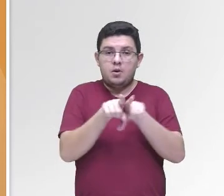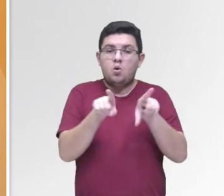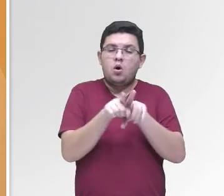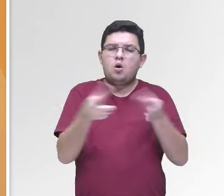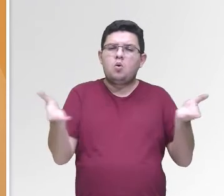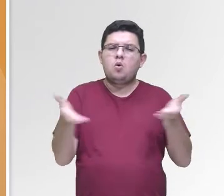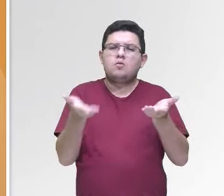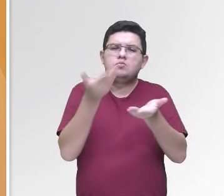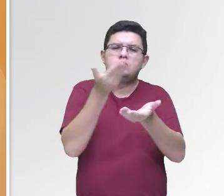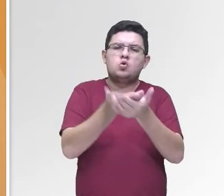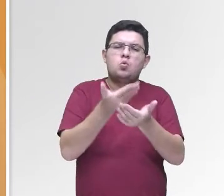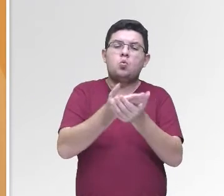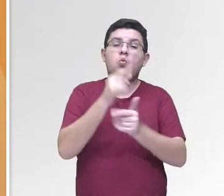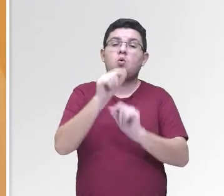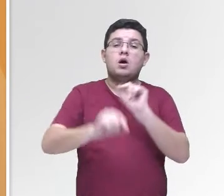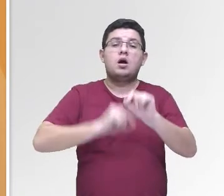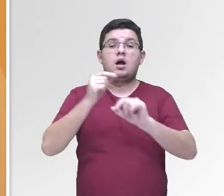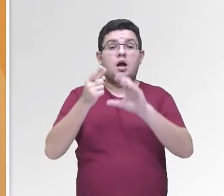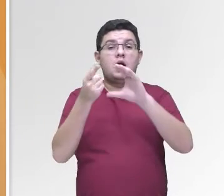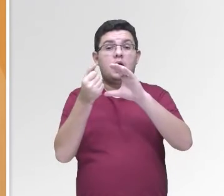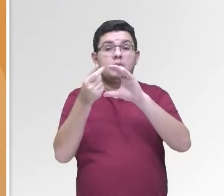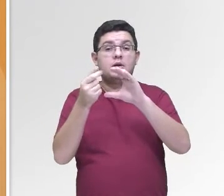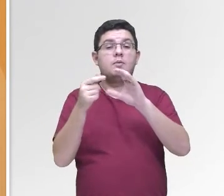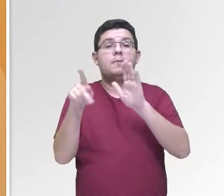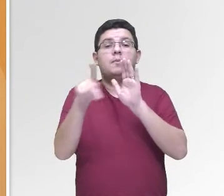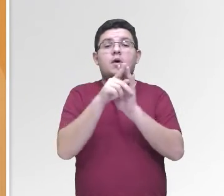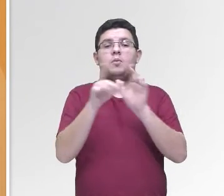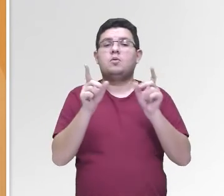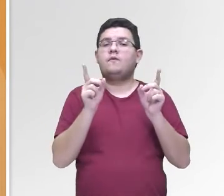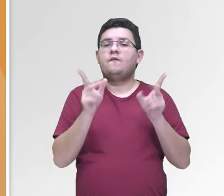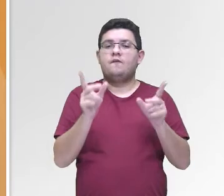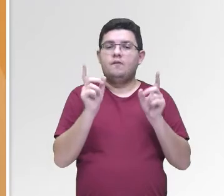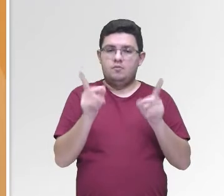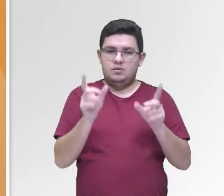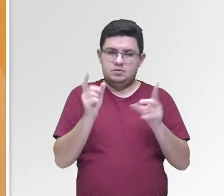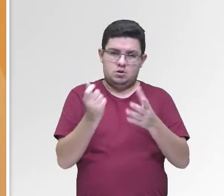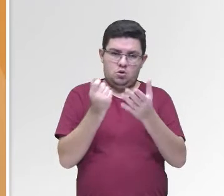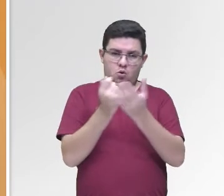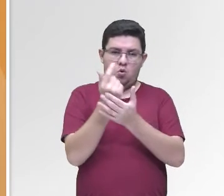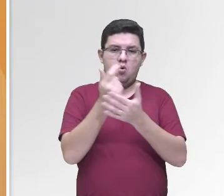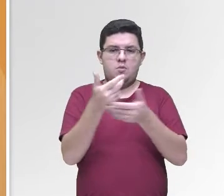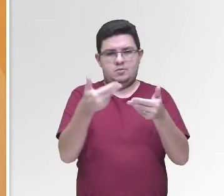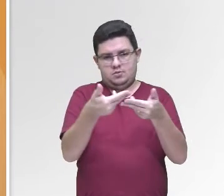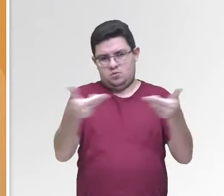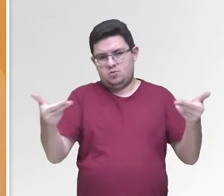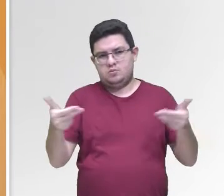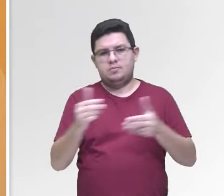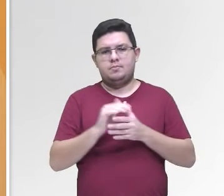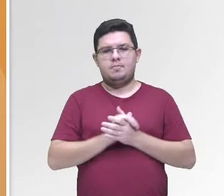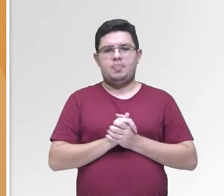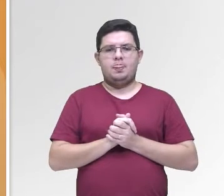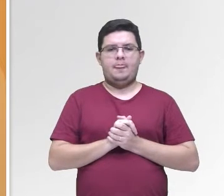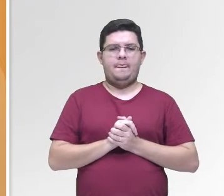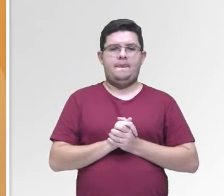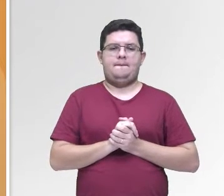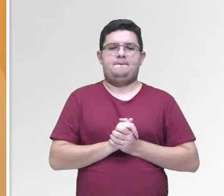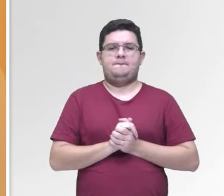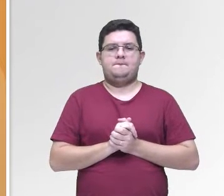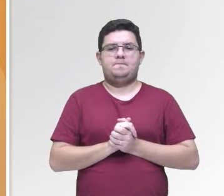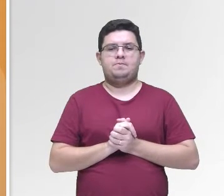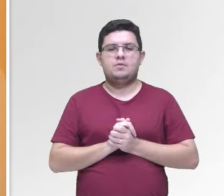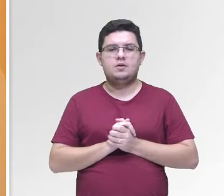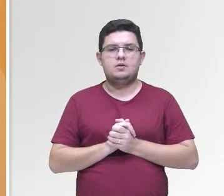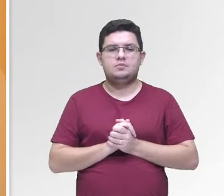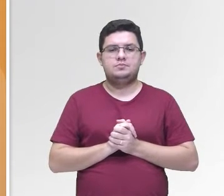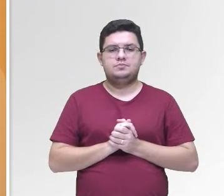comercial, considerado aí, né, uma das primeiras fases do capitalismo existente, ok?